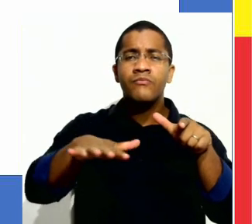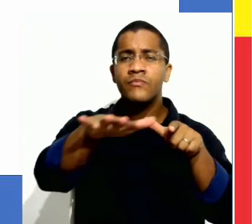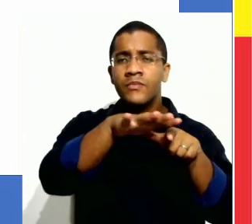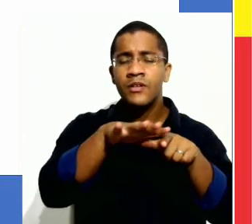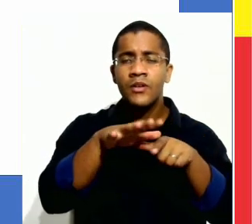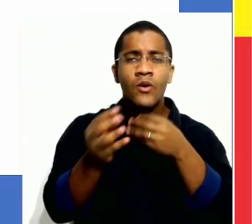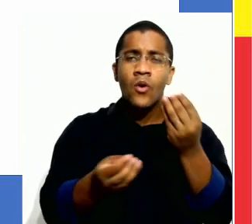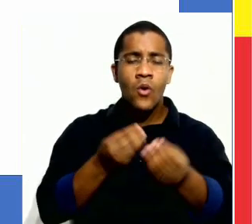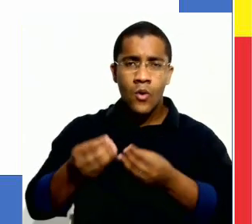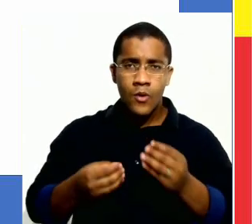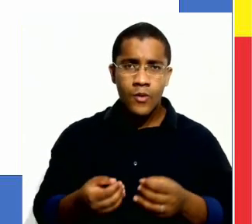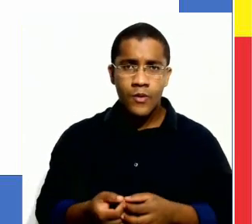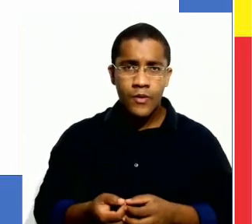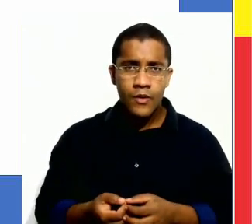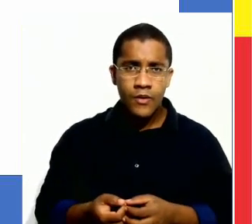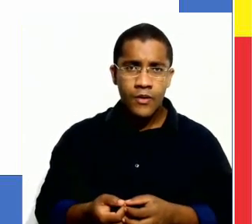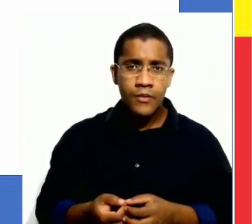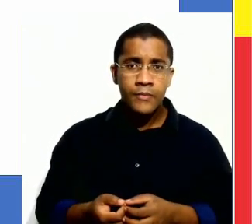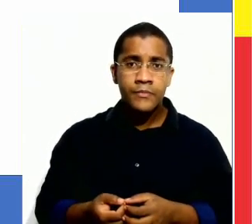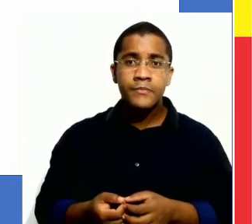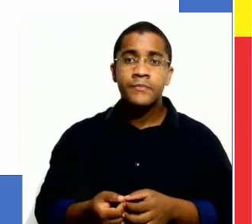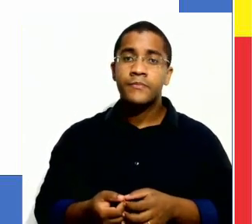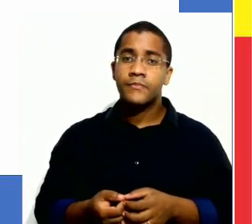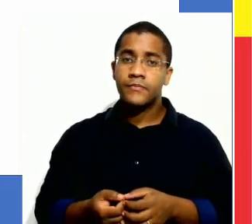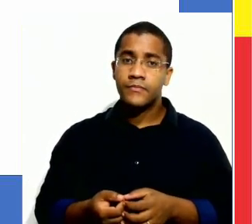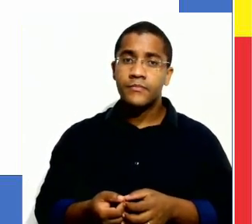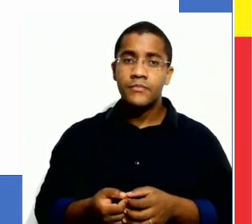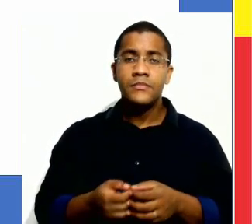região. Sobre